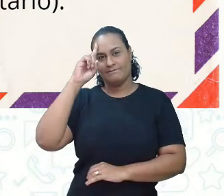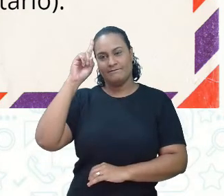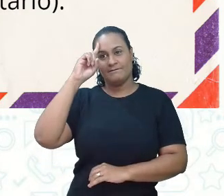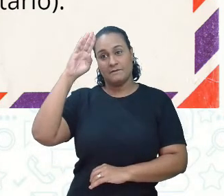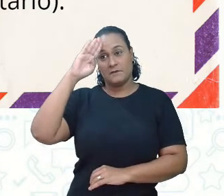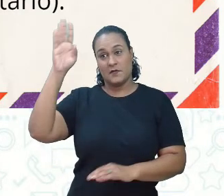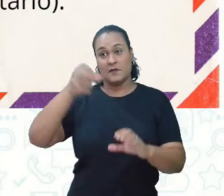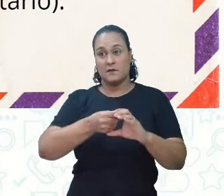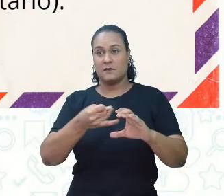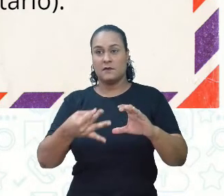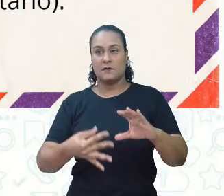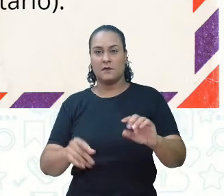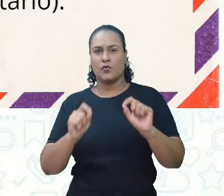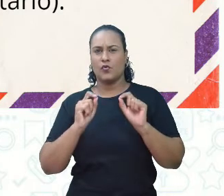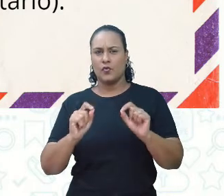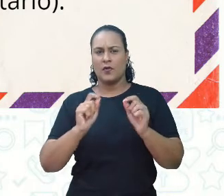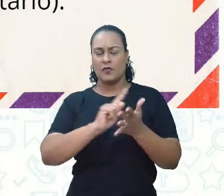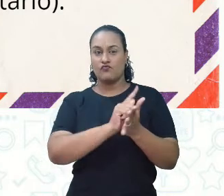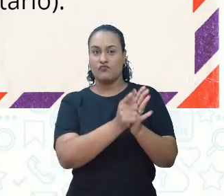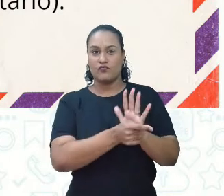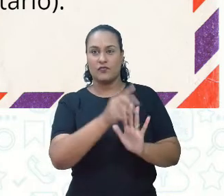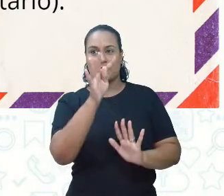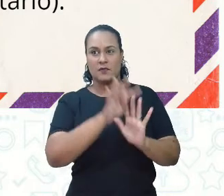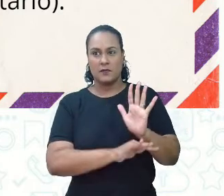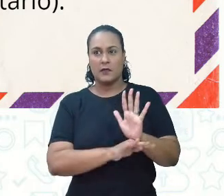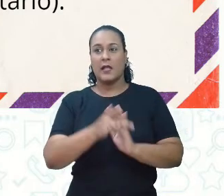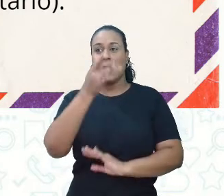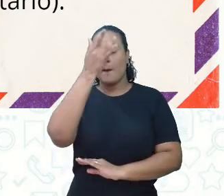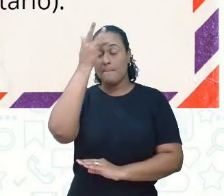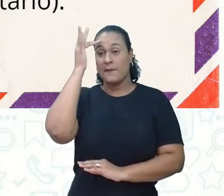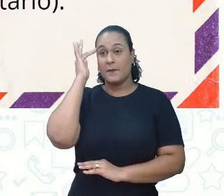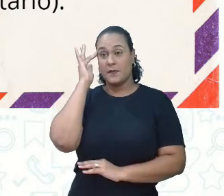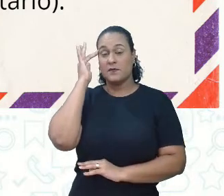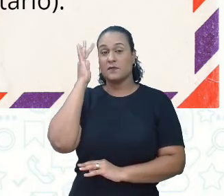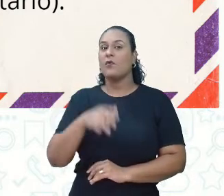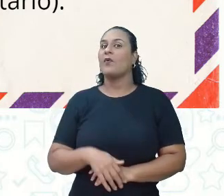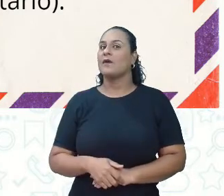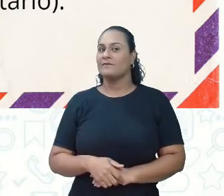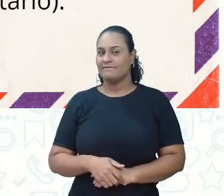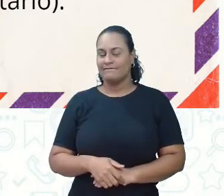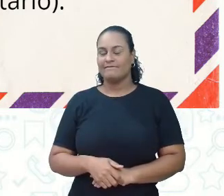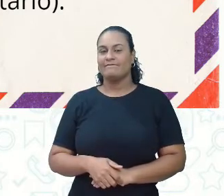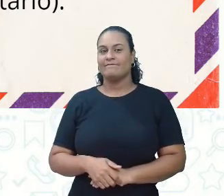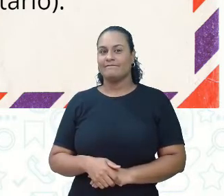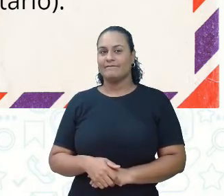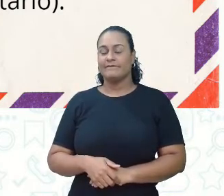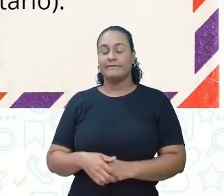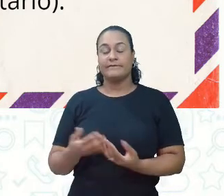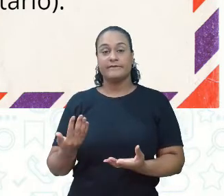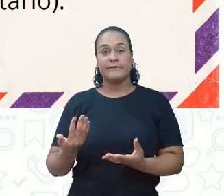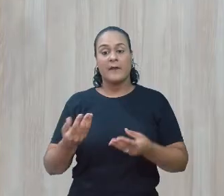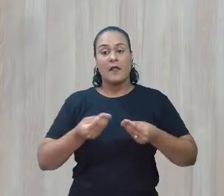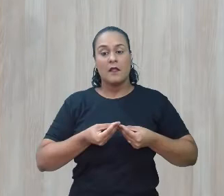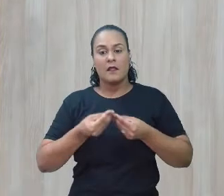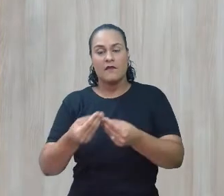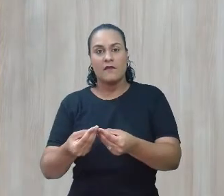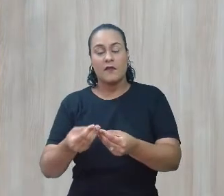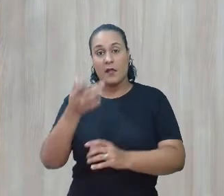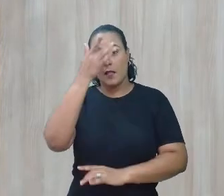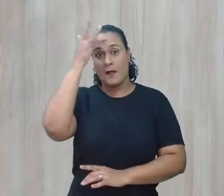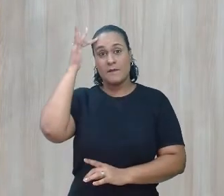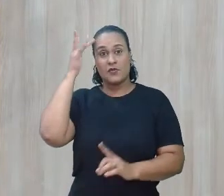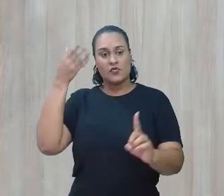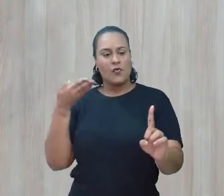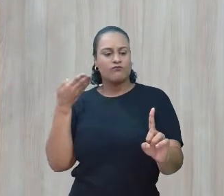principal característica desse gênero é a existência de um emissor e um receptor. Então, a gente pode dizer que a carta é um